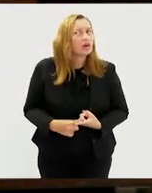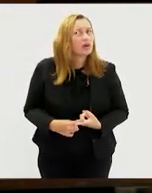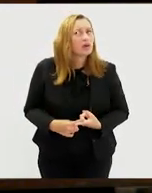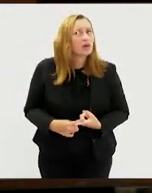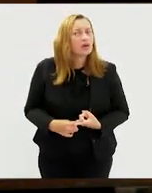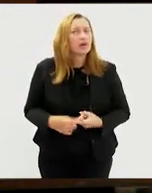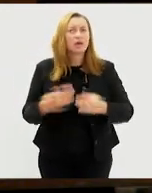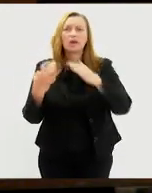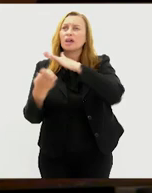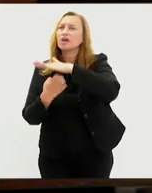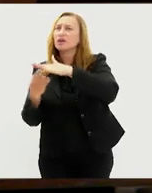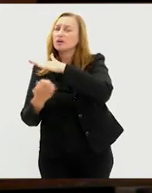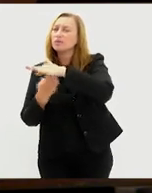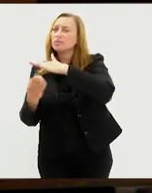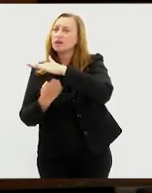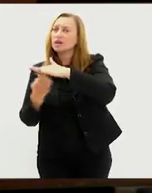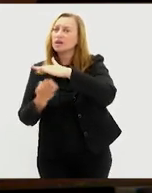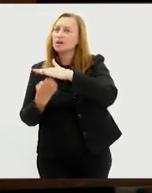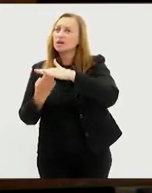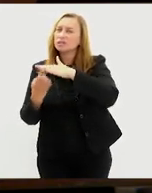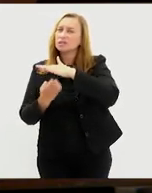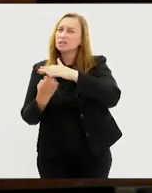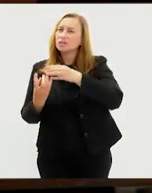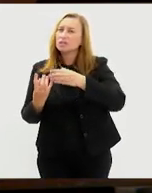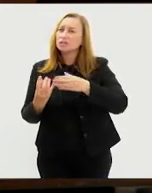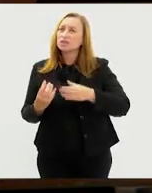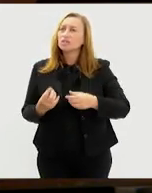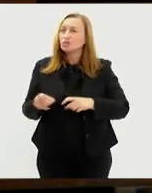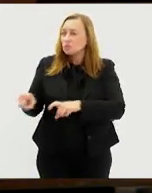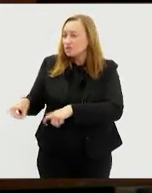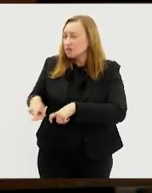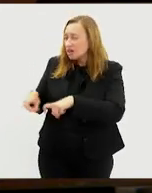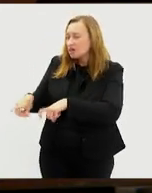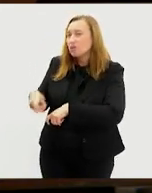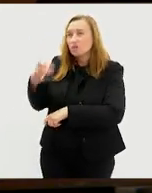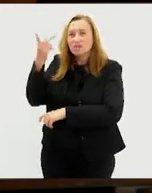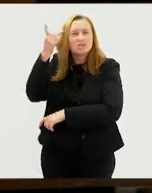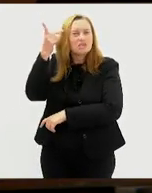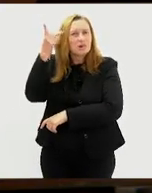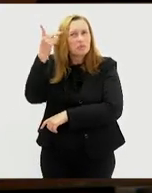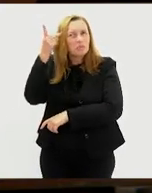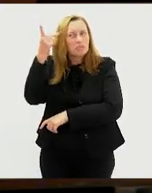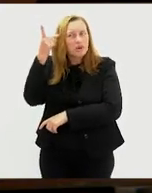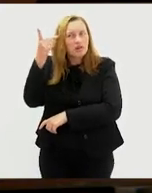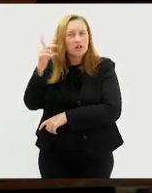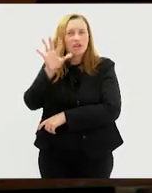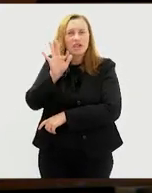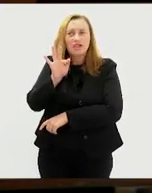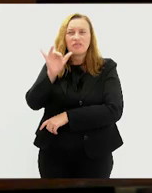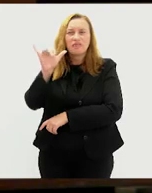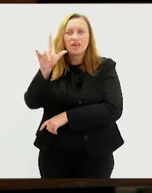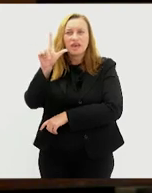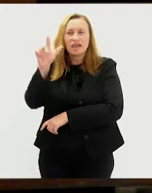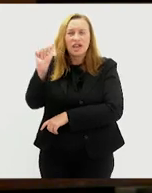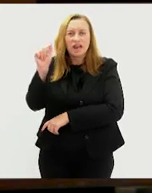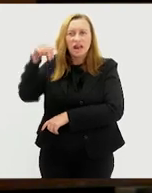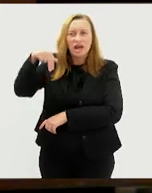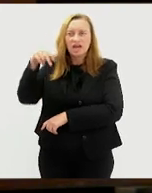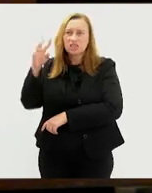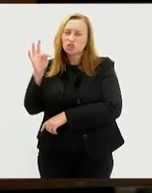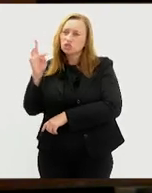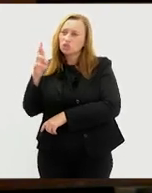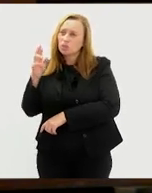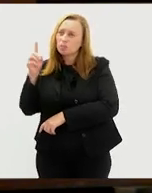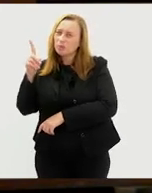empresa localizada no interior de São Paulo estaria fazendo prito vagin